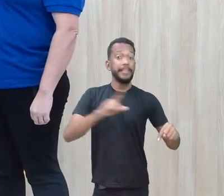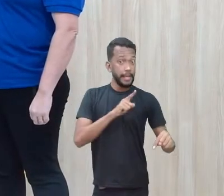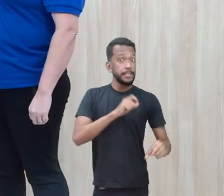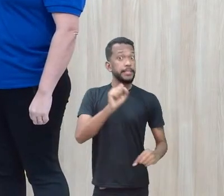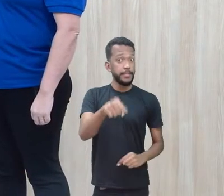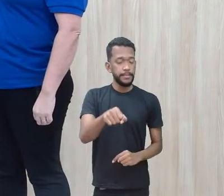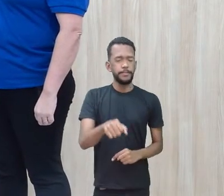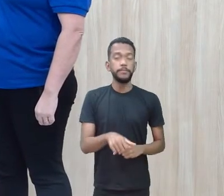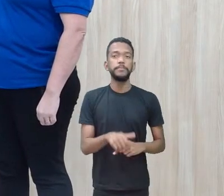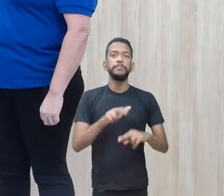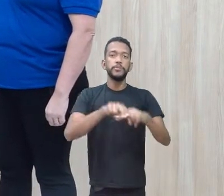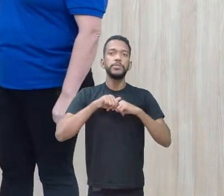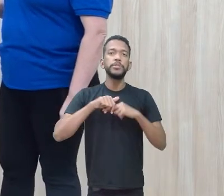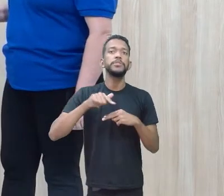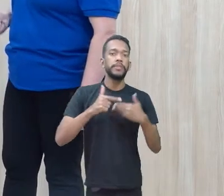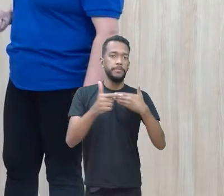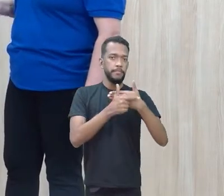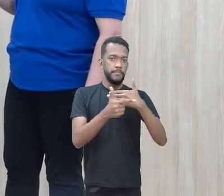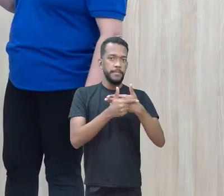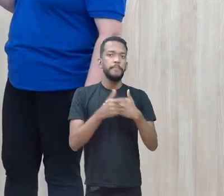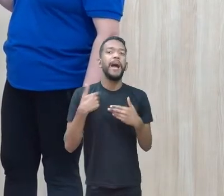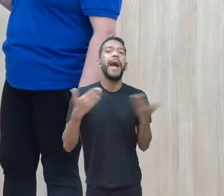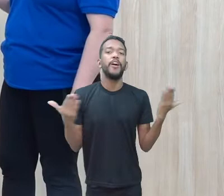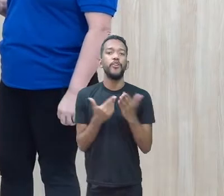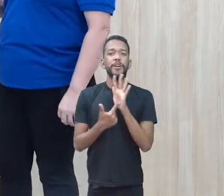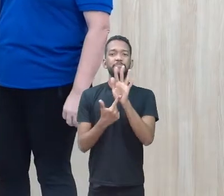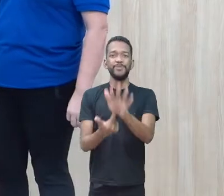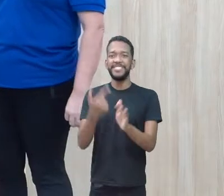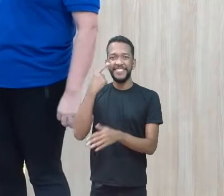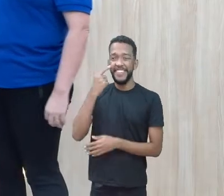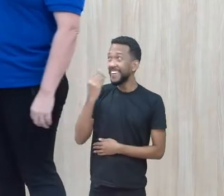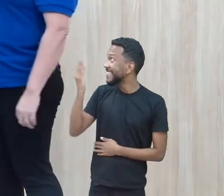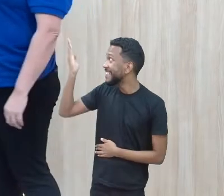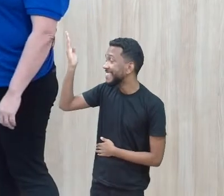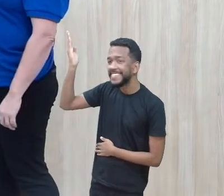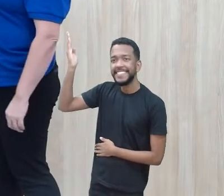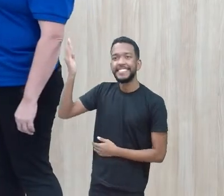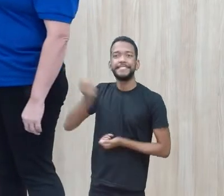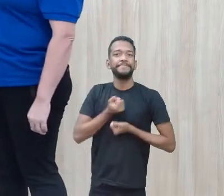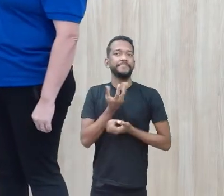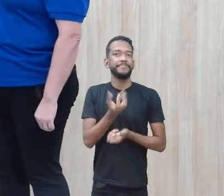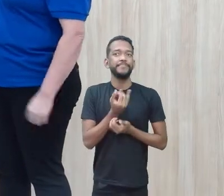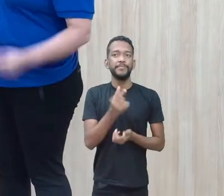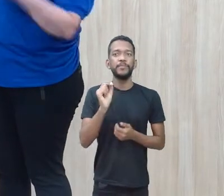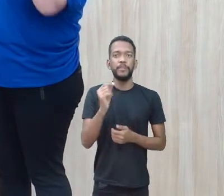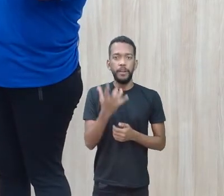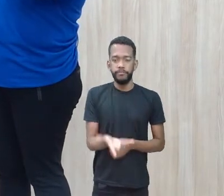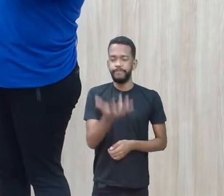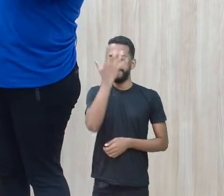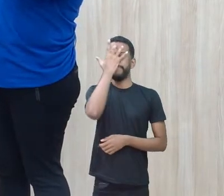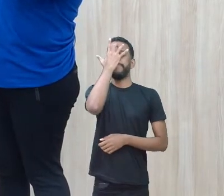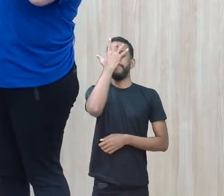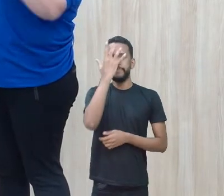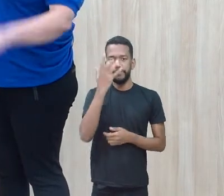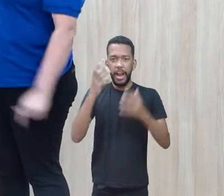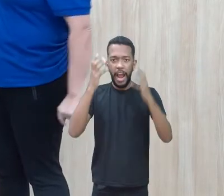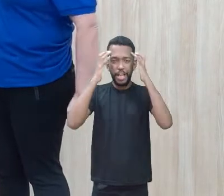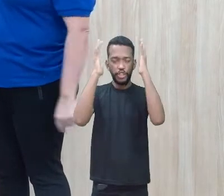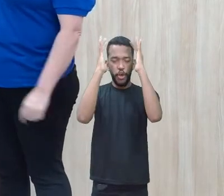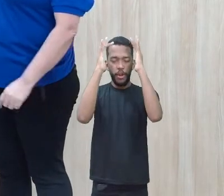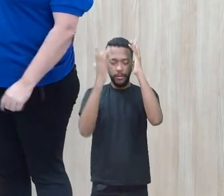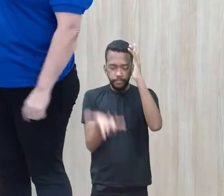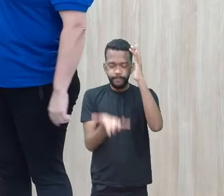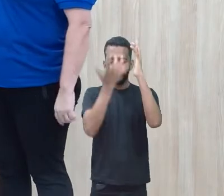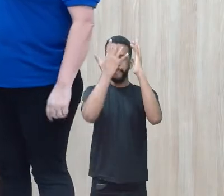esse papel de ligar as ideias. Eu coloquei aqui uma expressão bem interessante, não é? Fixando na cachola. O